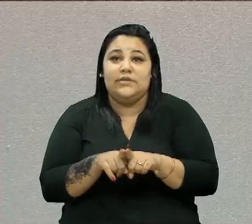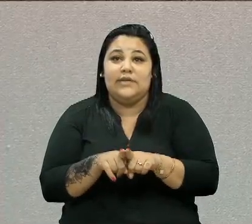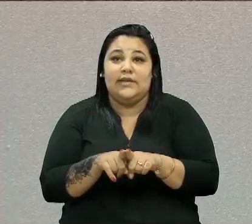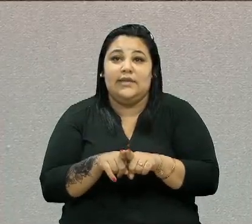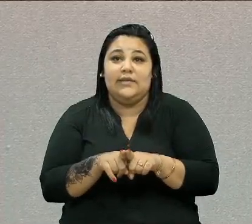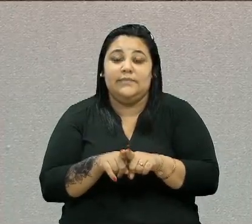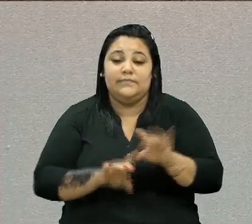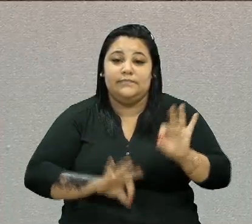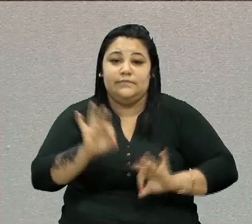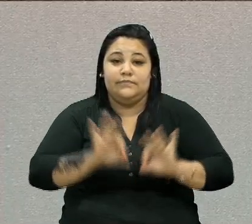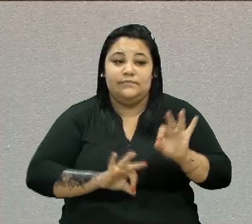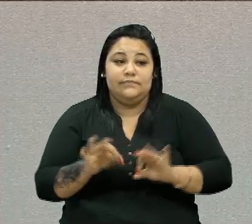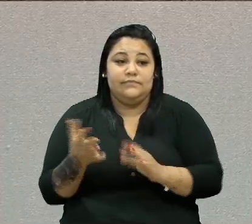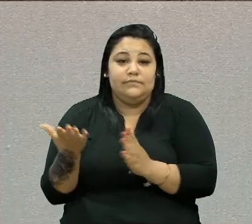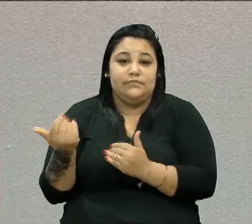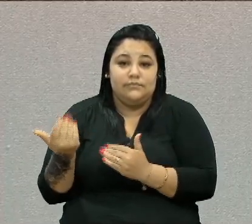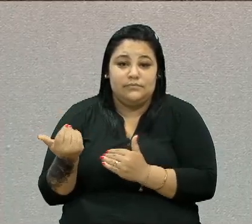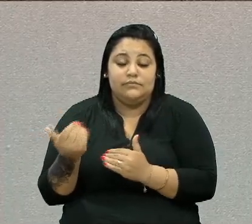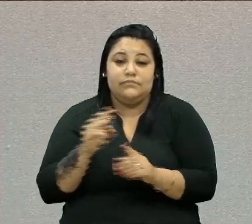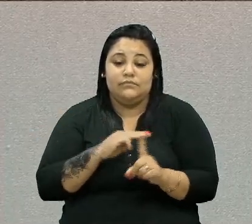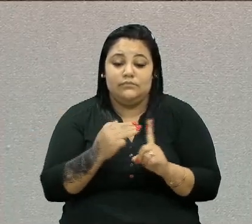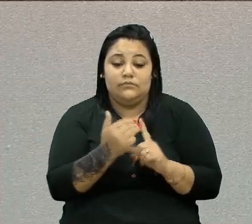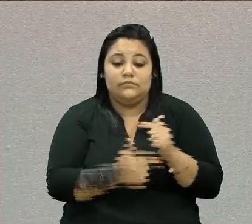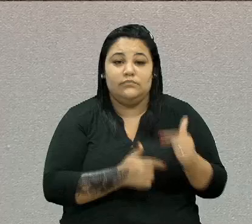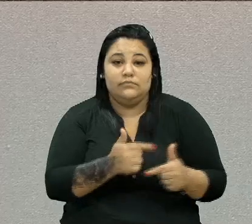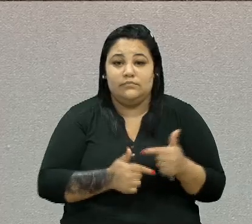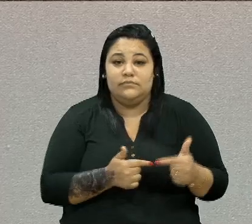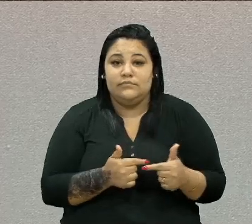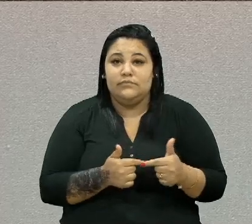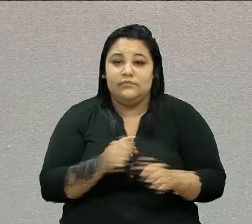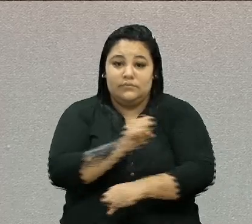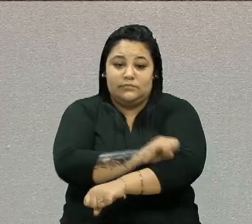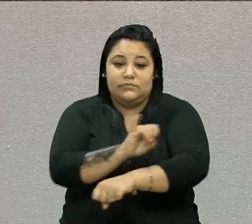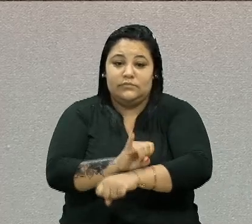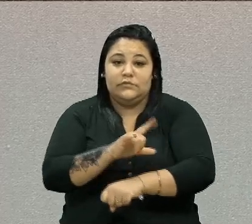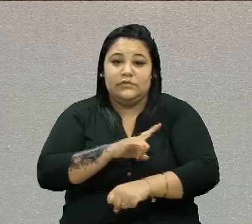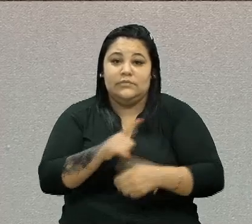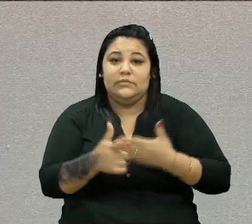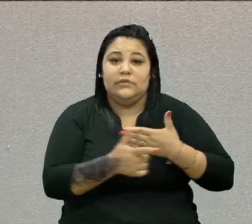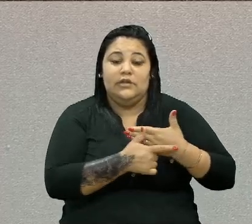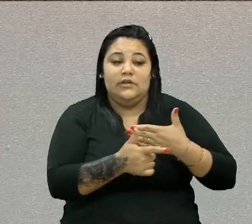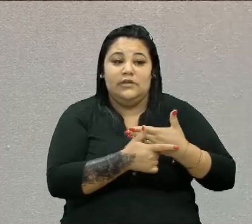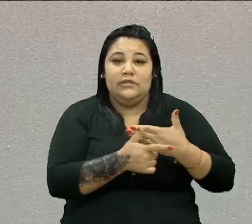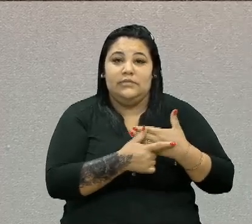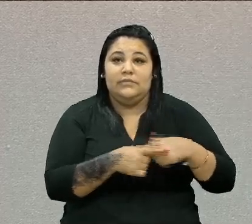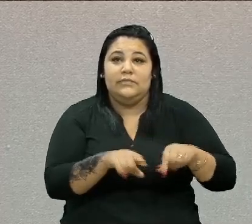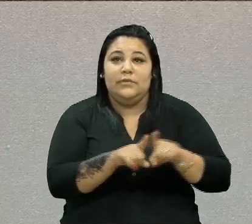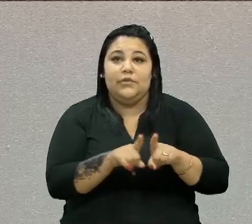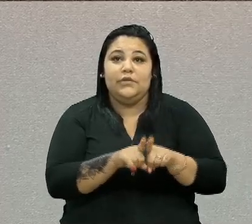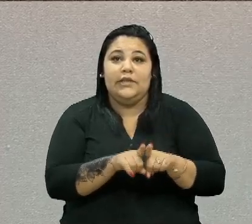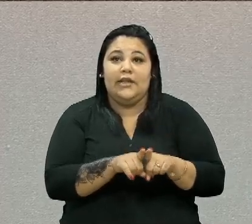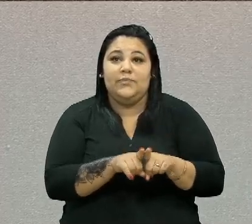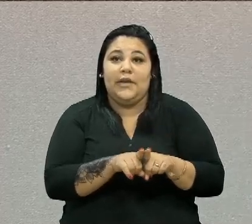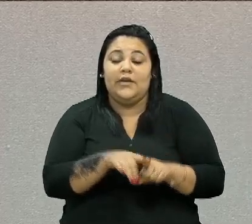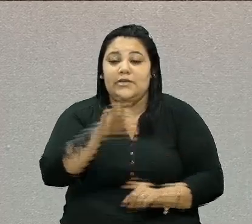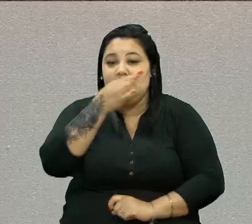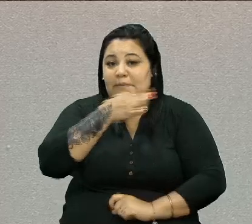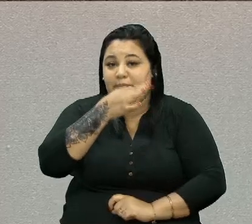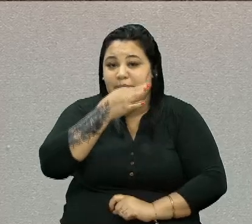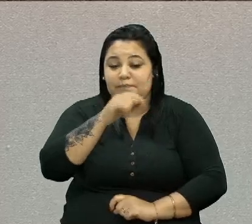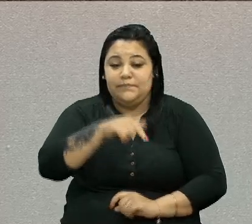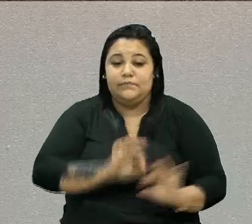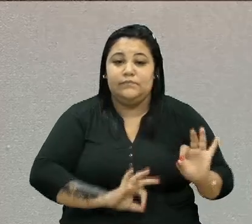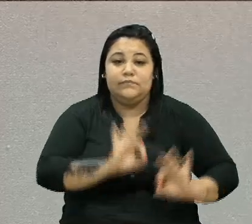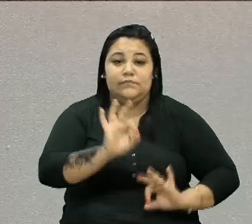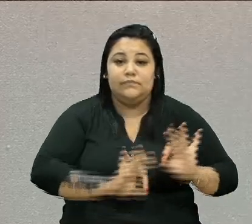os jovens para o mercado de trabalho, e o Senai tem esse papel importantíssimo numa cidade industrial que nem Caxias do Sul. Então, esse projeto